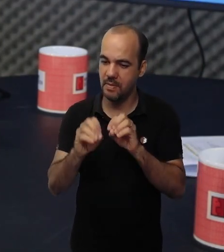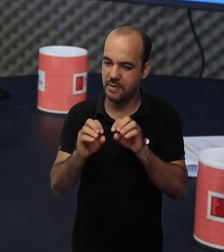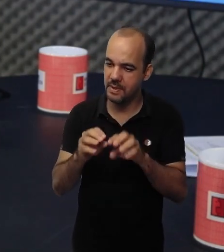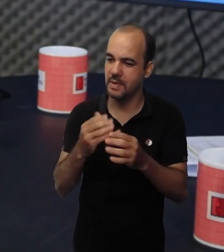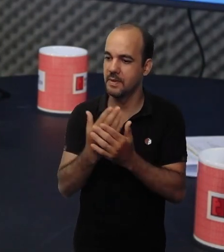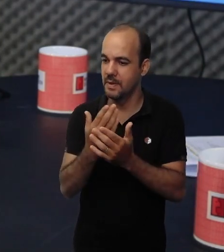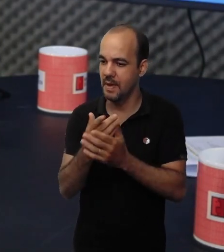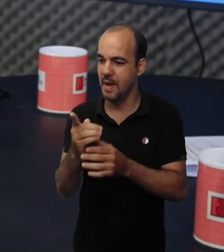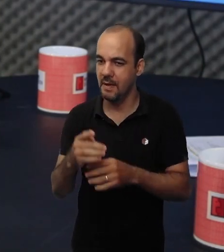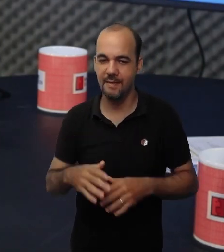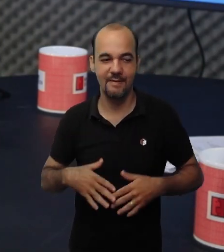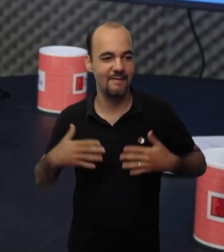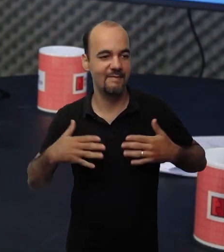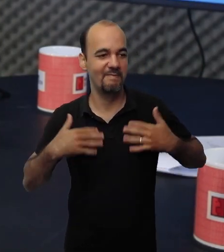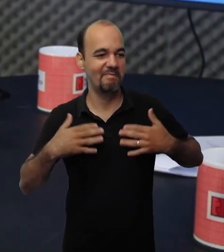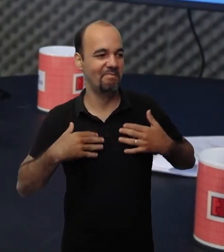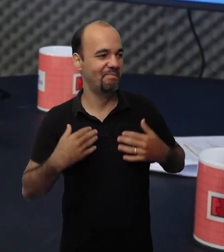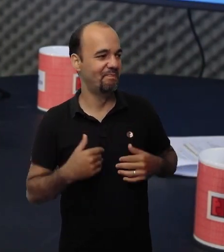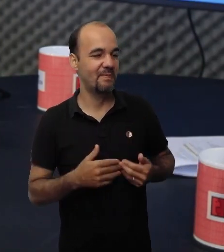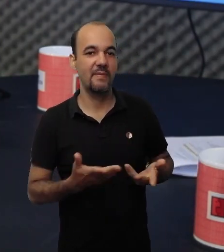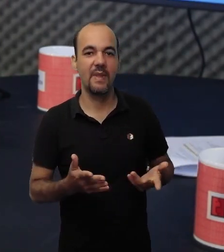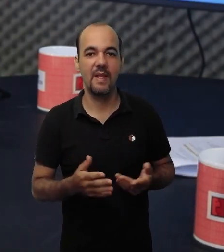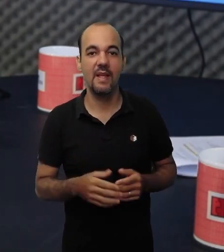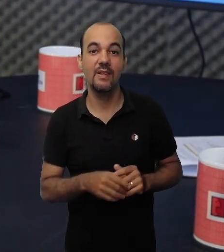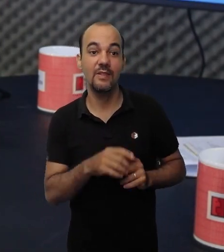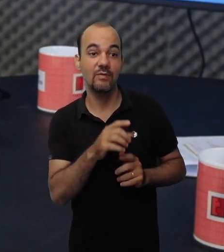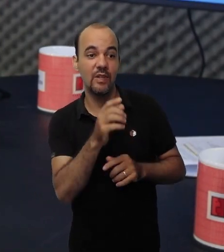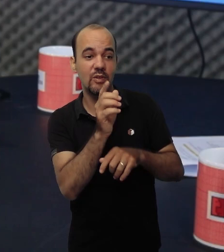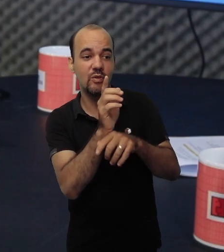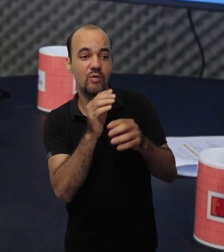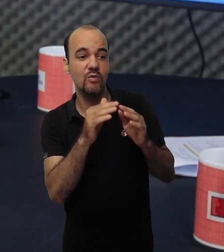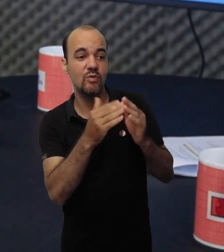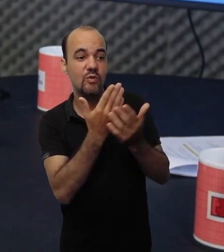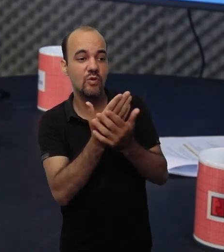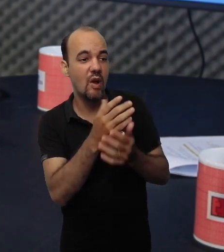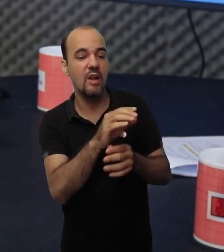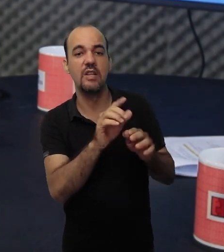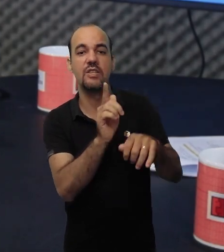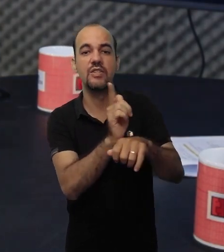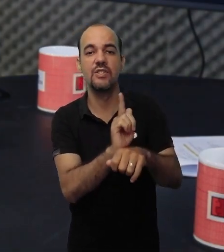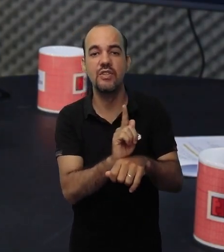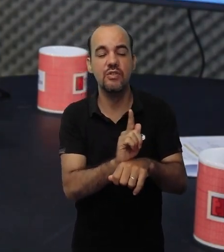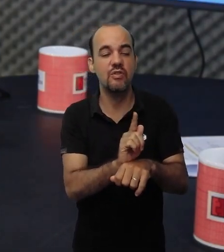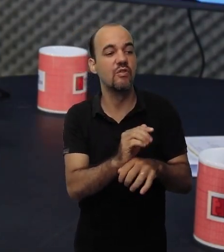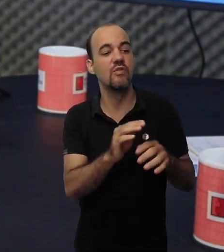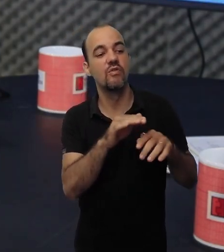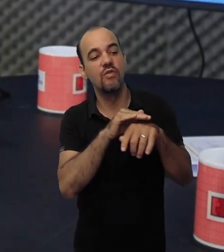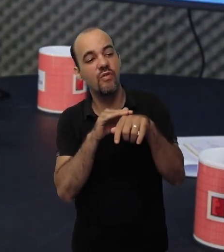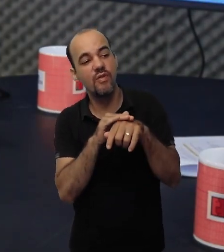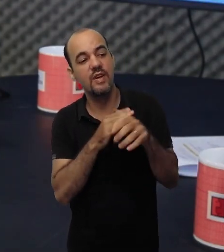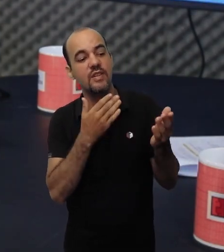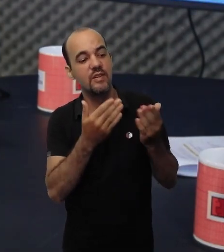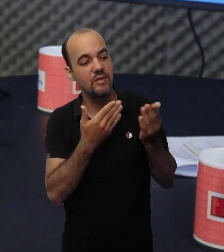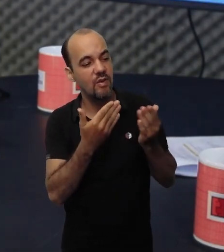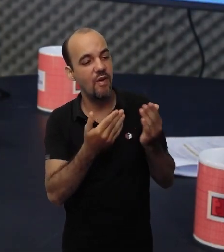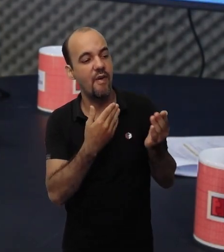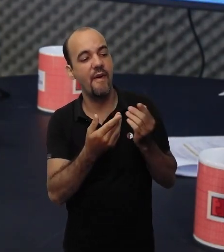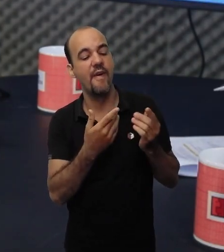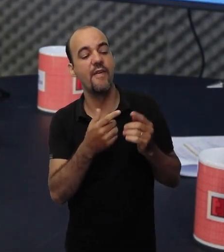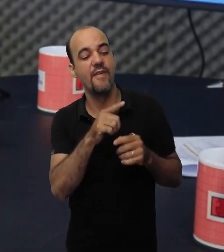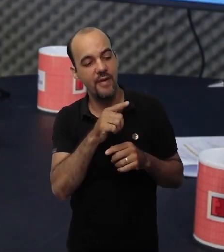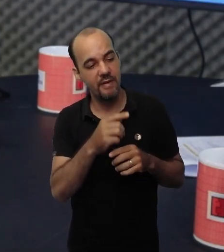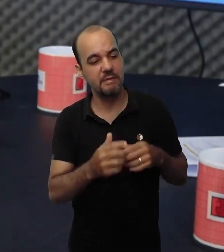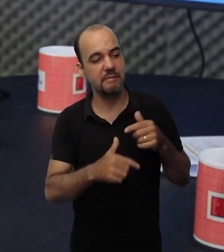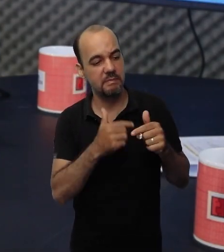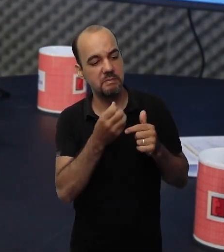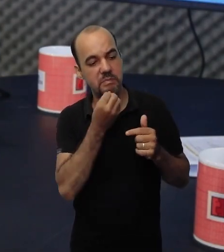a escola dele, o Anderson, a gente além de eu trabalhar com o Anderson